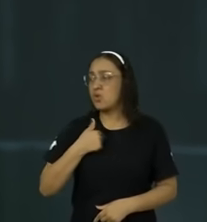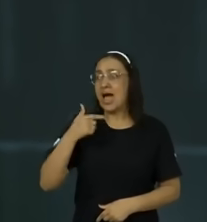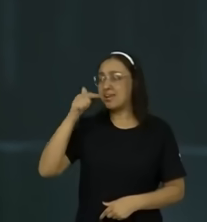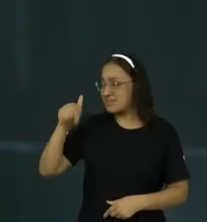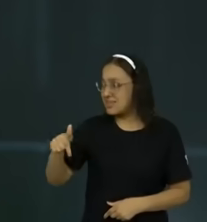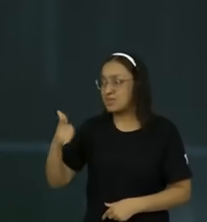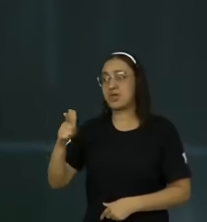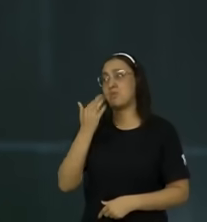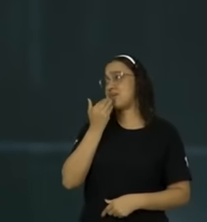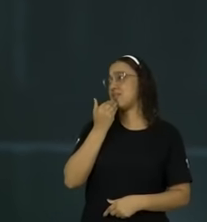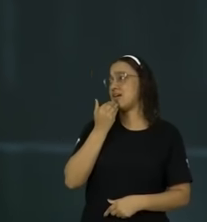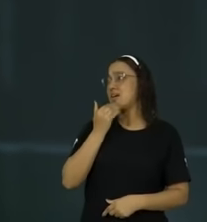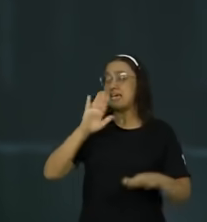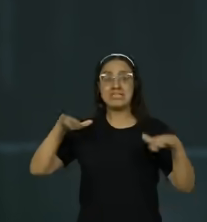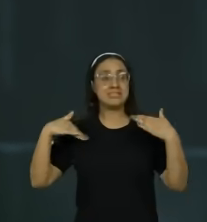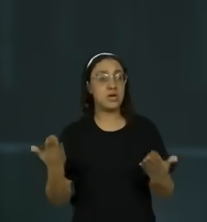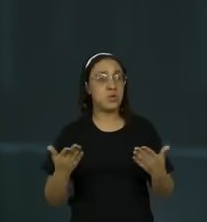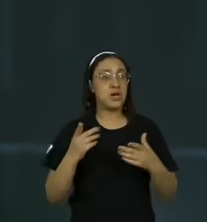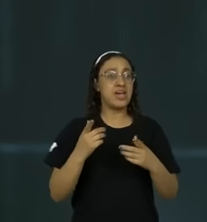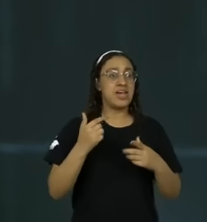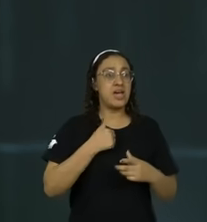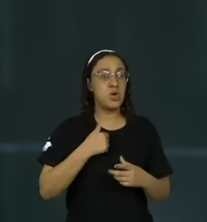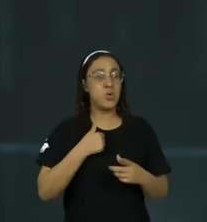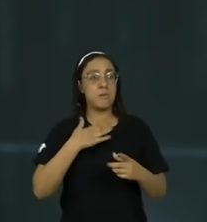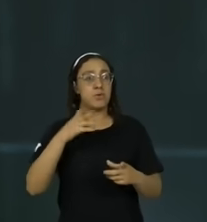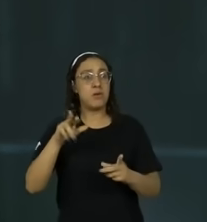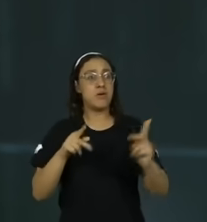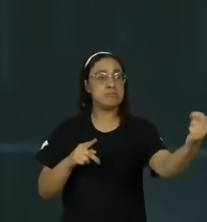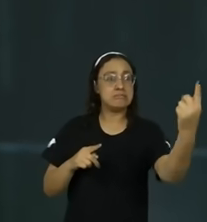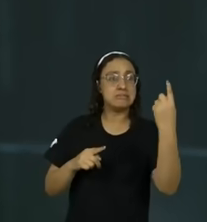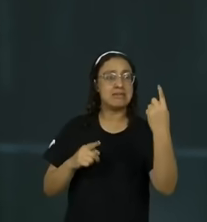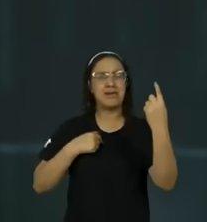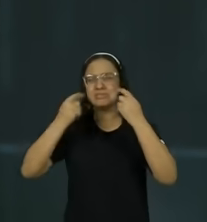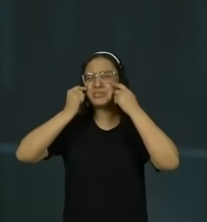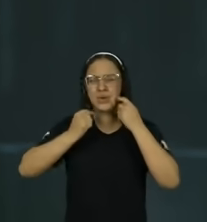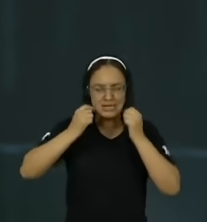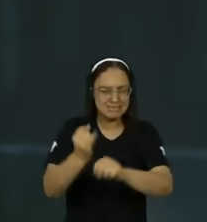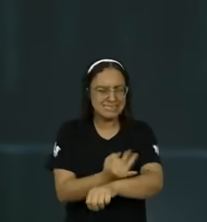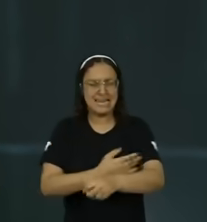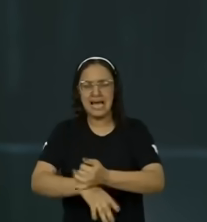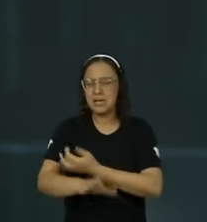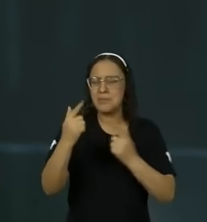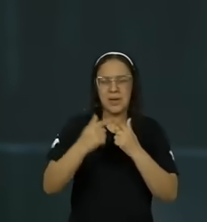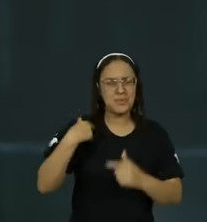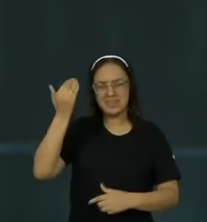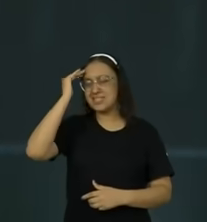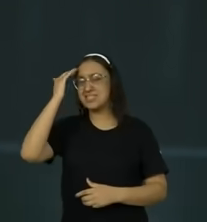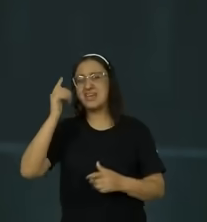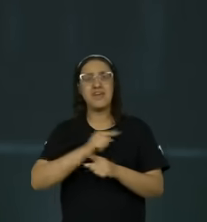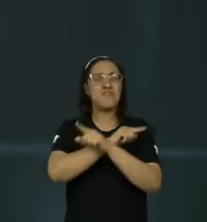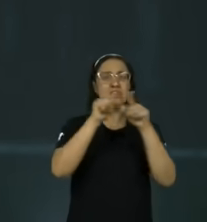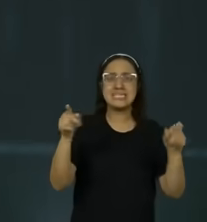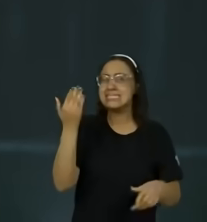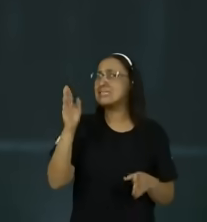jogaram contra você e reverter para o mal. E não importa se você está sentado no sofá, na mesa, na sala de jantar, eu quero declarar que Deus está